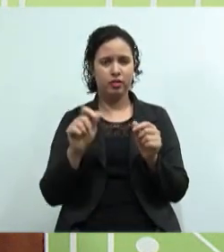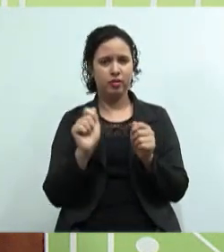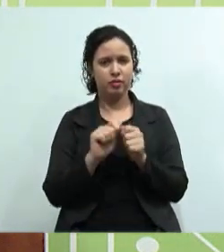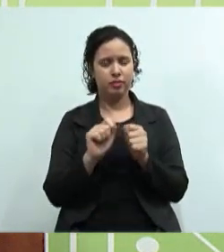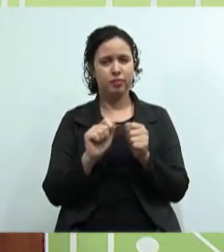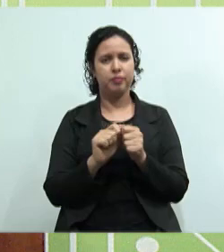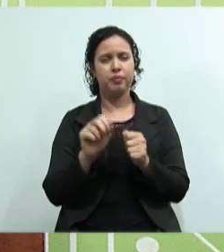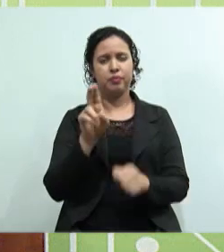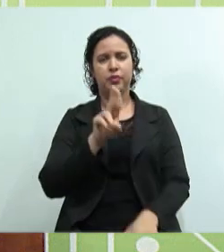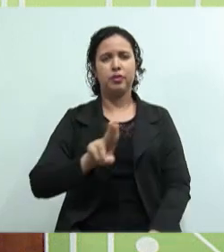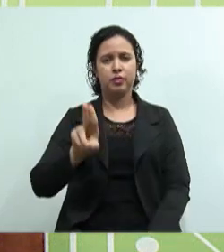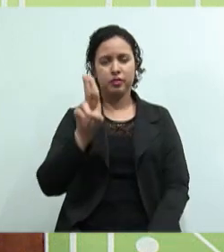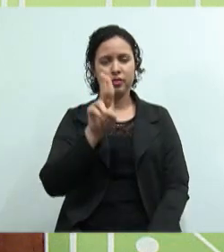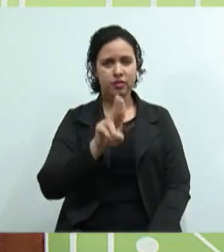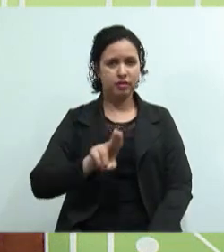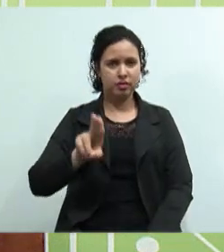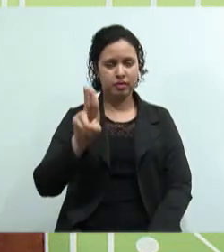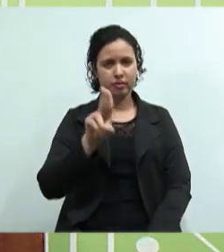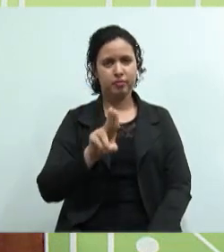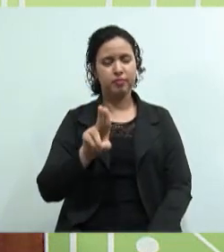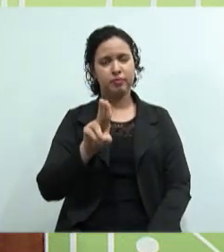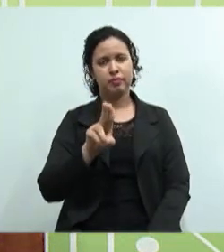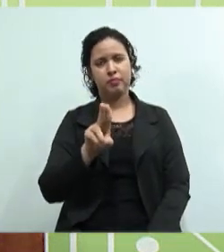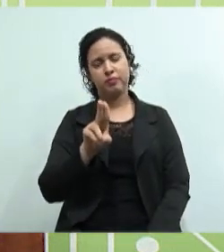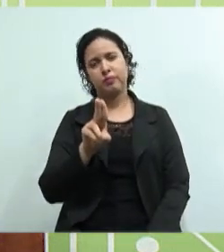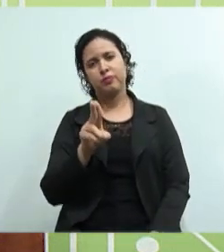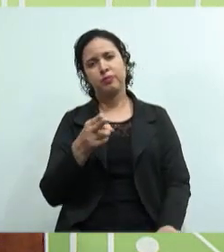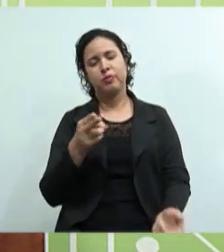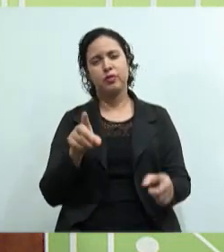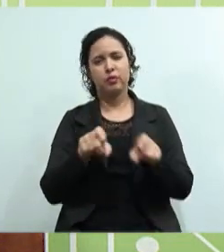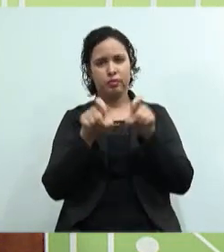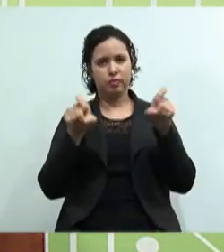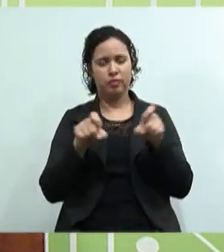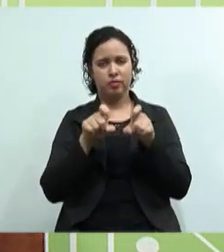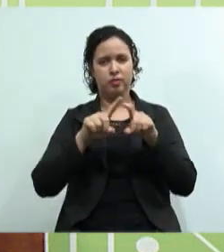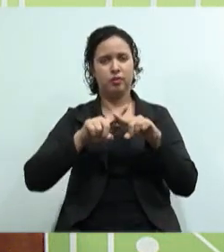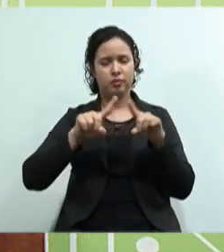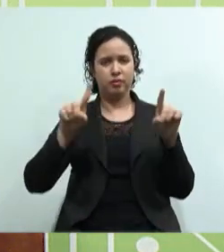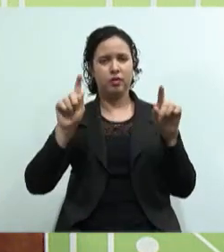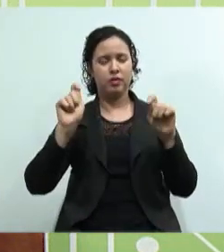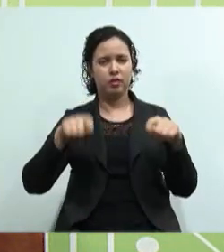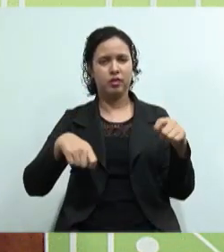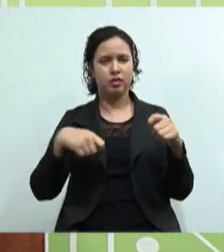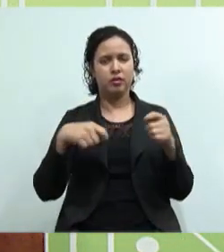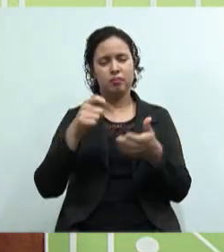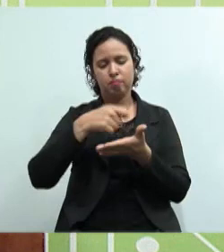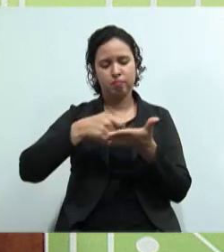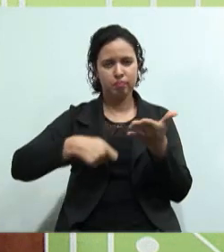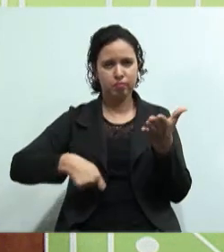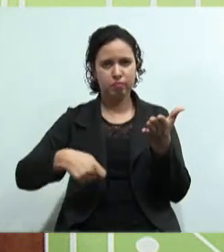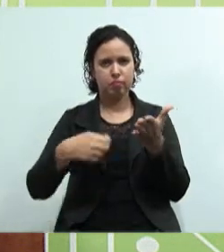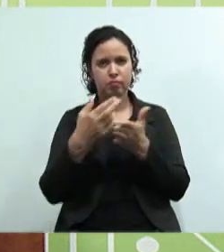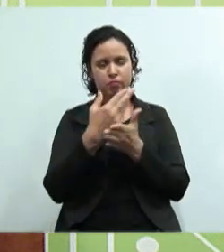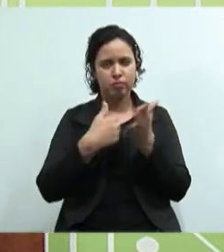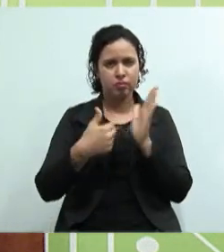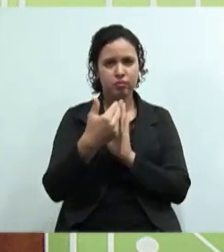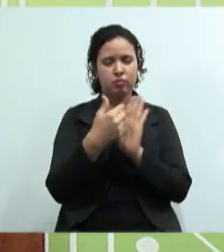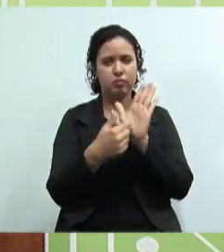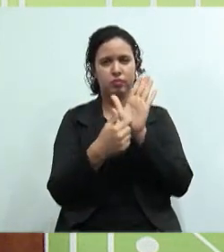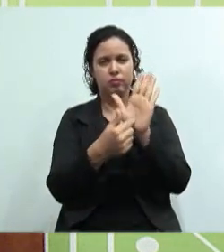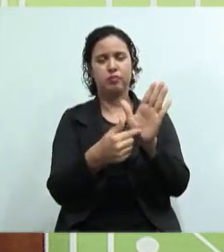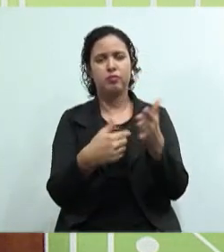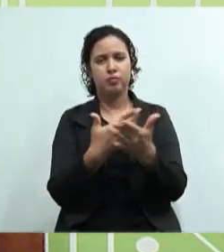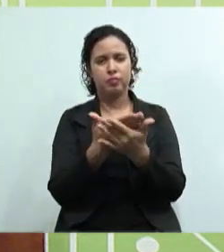software, mas vocês podem utilizar canetinha, lápis de cor para apresentar as principais informações da aula